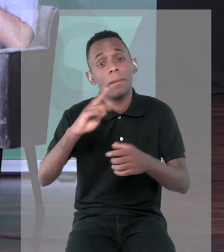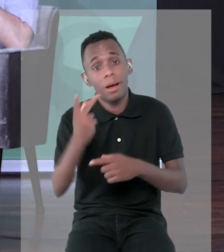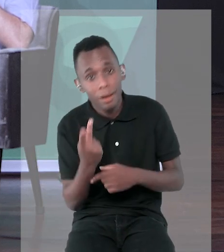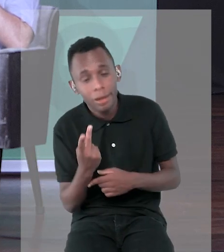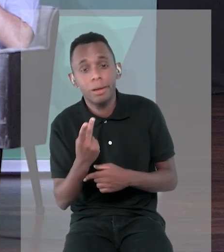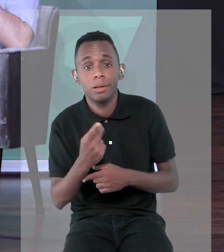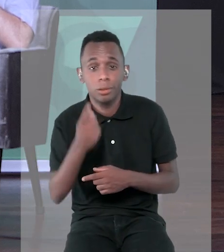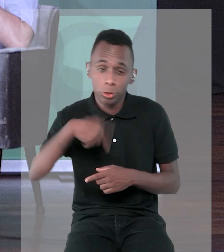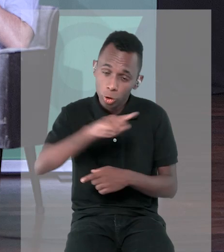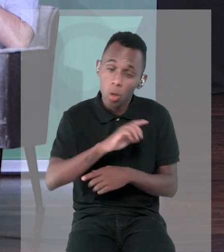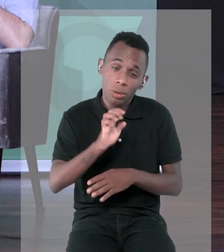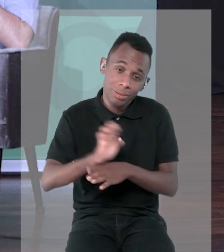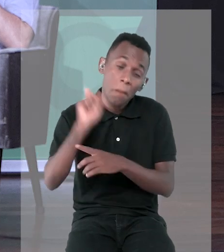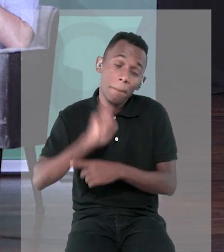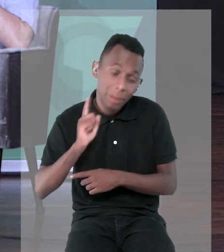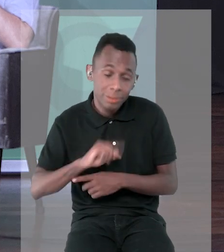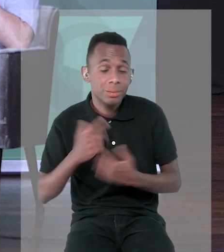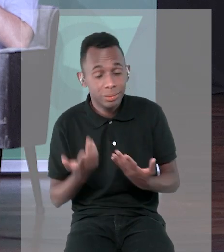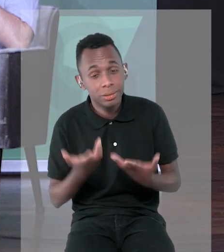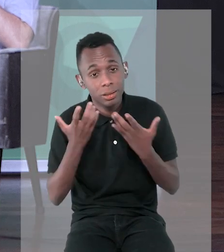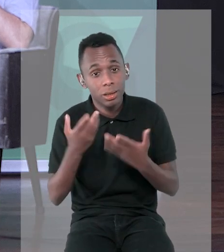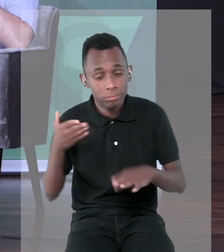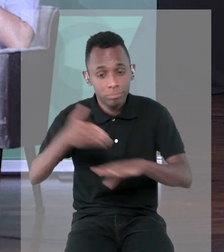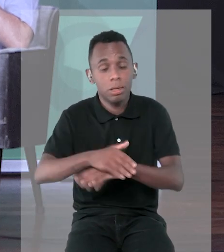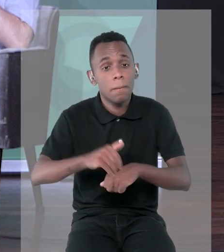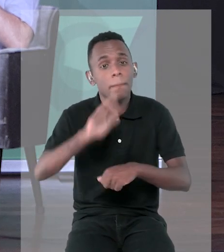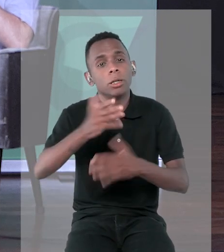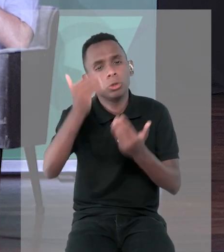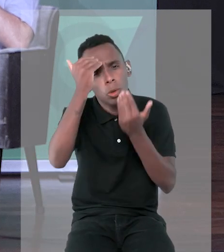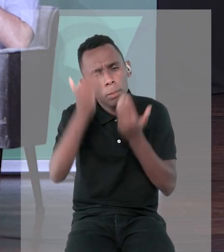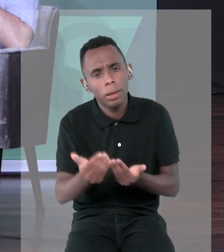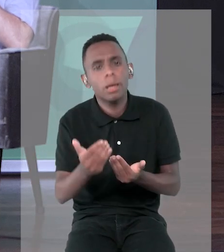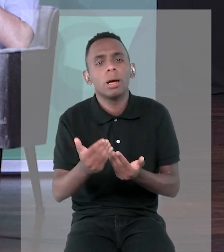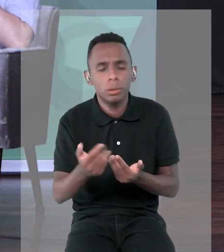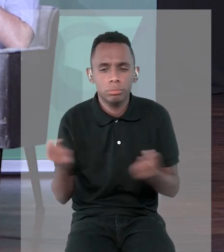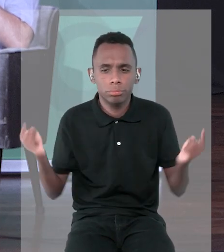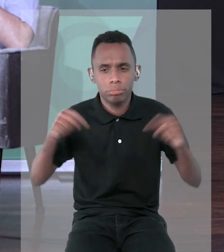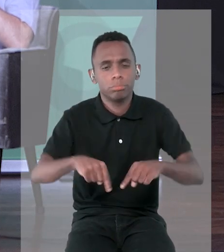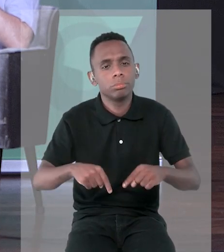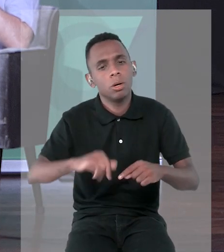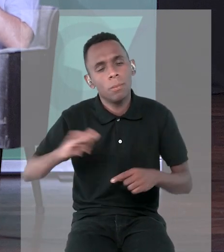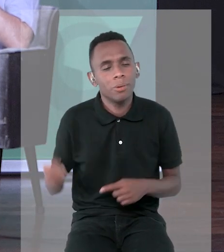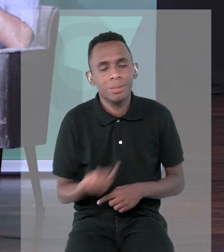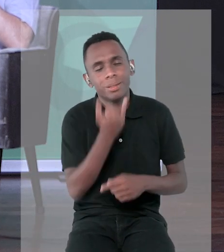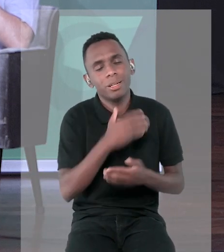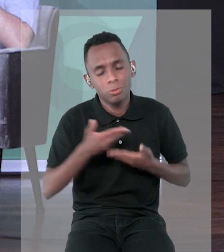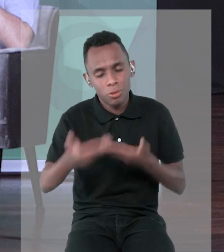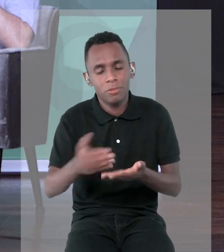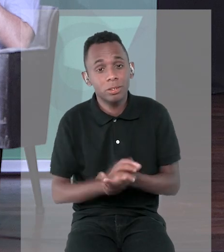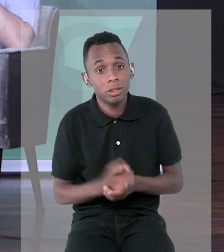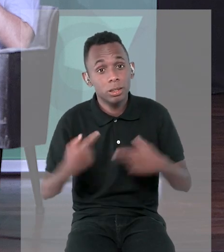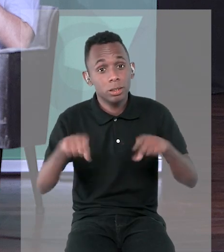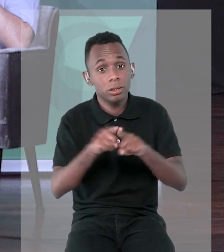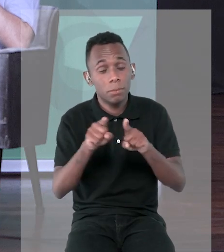gente está em Minas, a gente é mineiro, e a gente quer estar aqui mais. Então, obrigado de me trazer aqui, de me dar essa oportunidade. E a